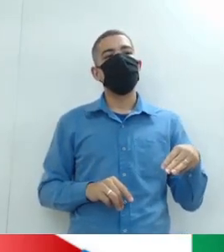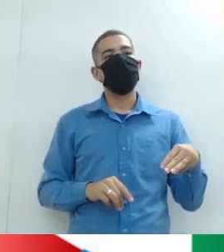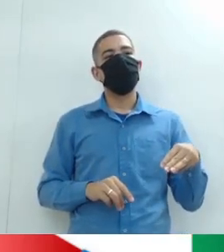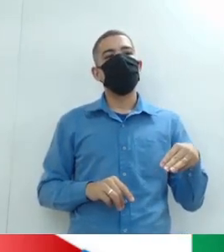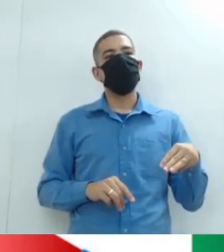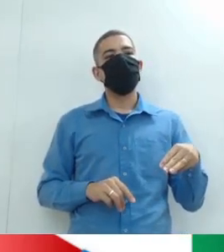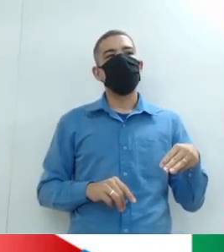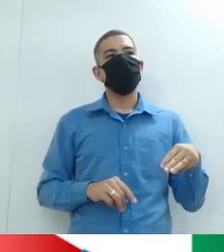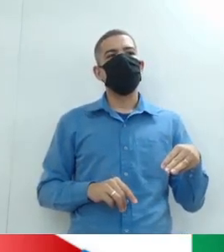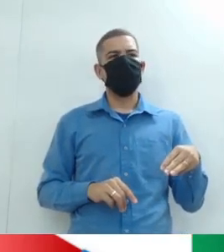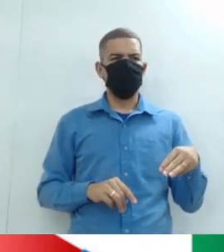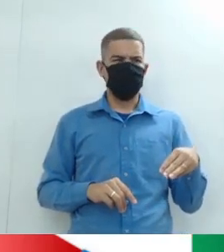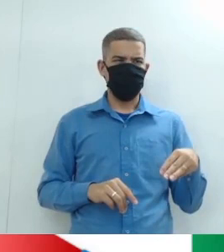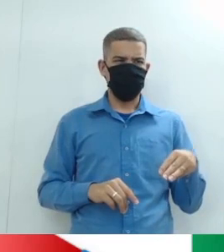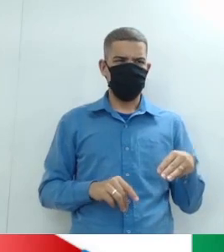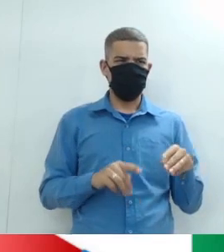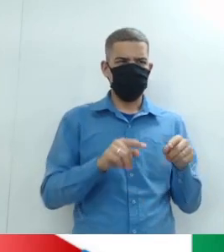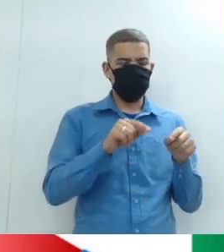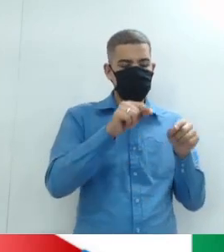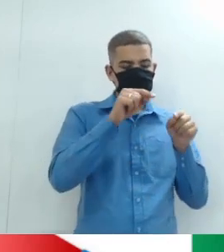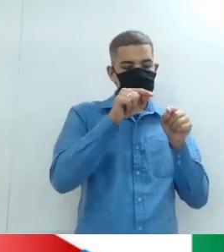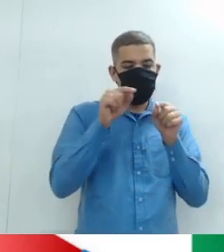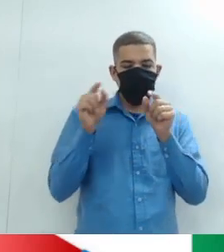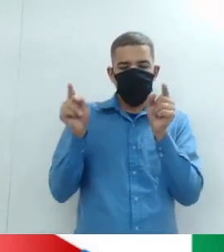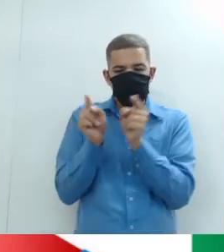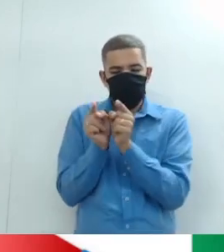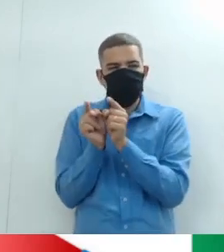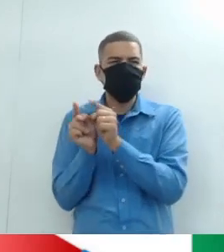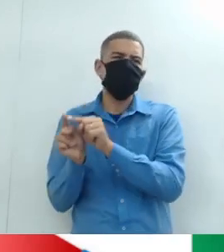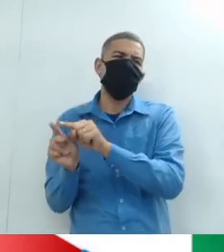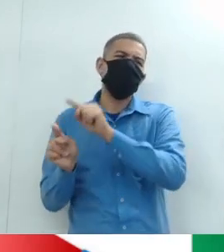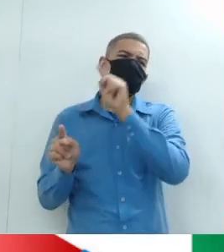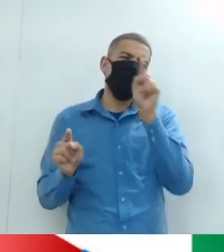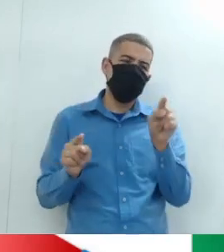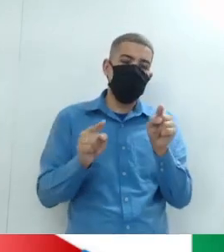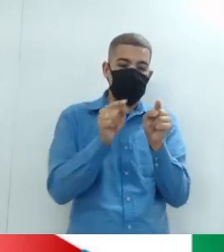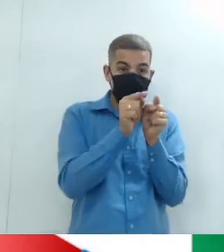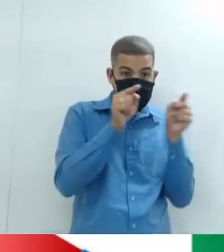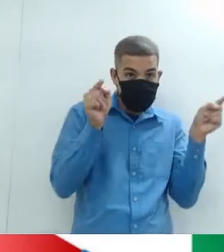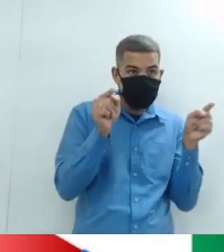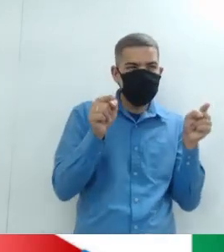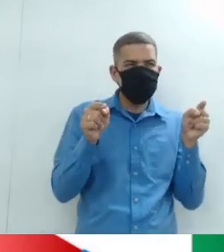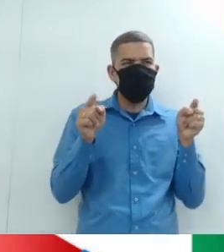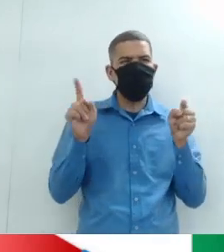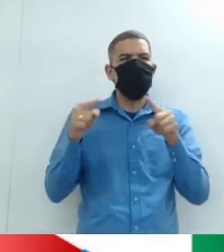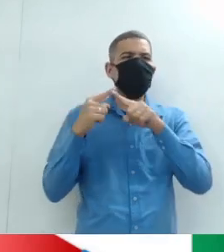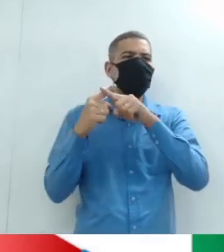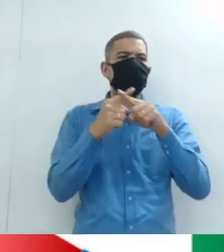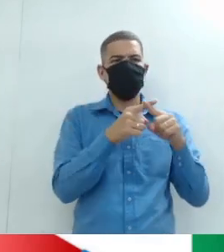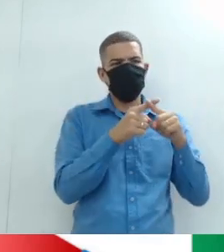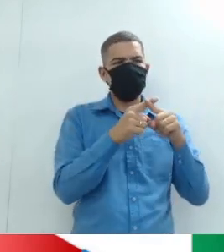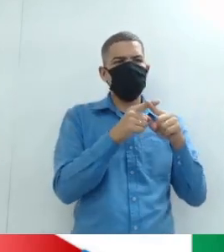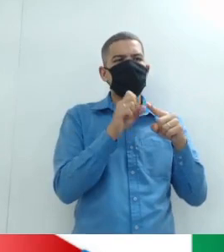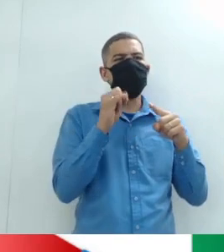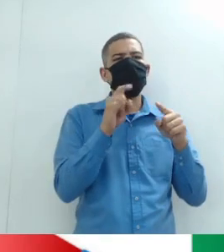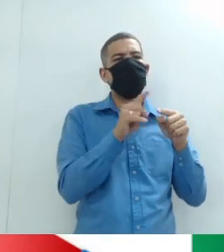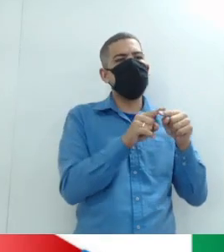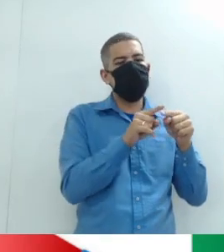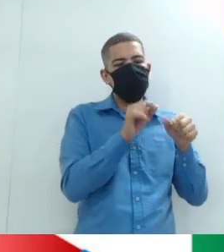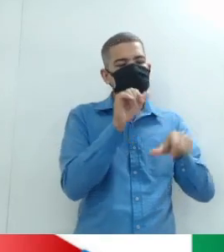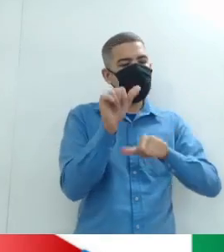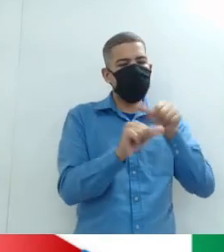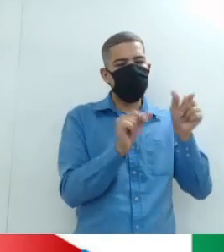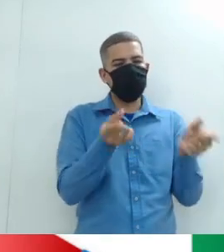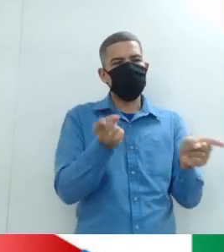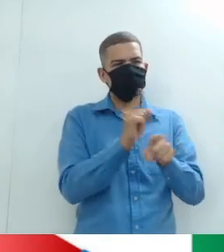multiplicando e de forma contrária, do menor para o maior, dividindo. Não esquece, essa é a ordem,